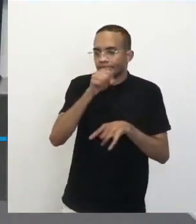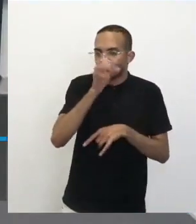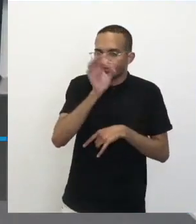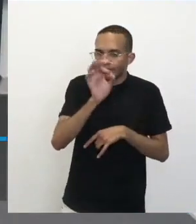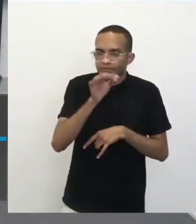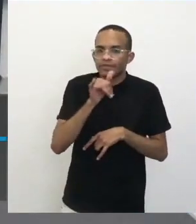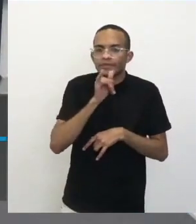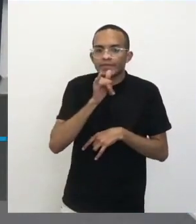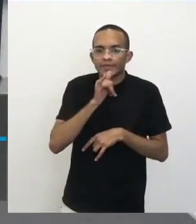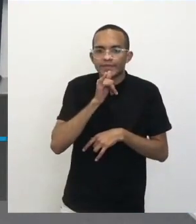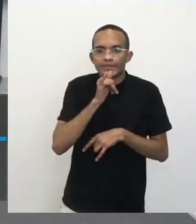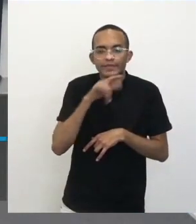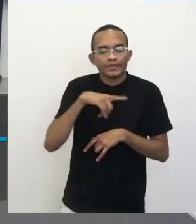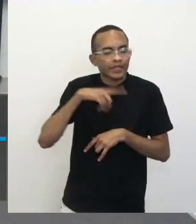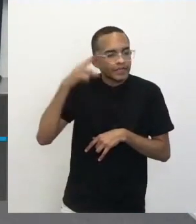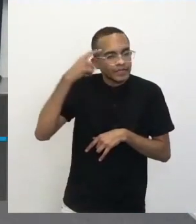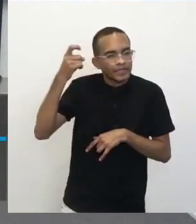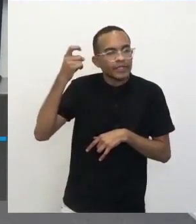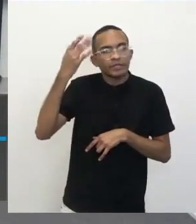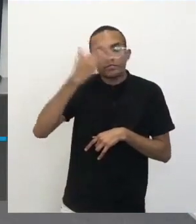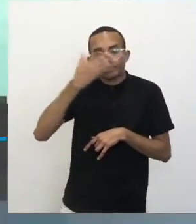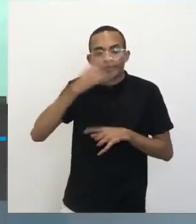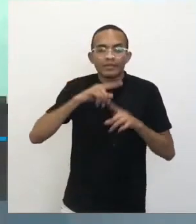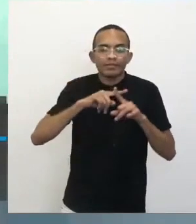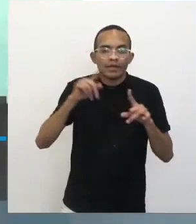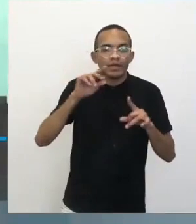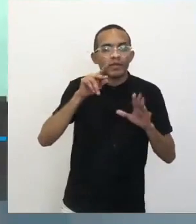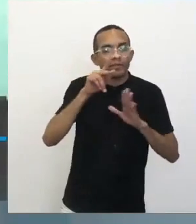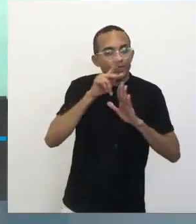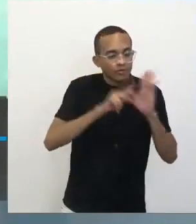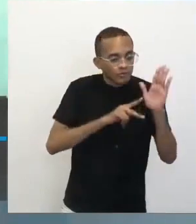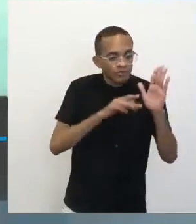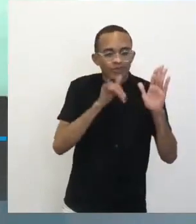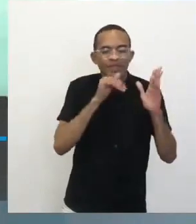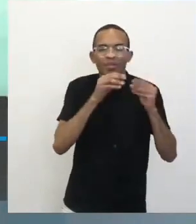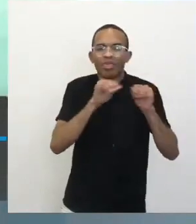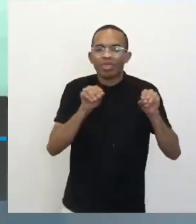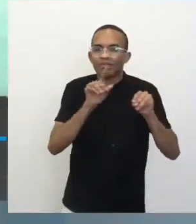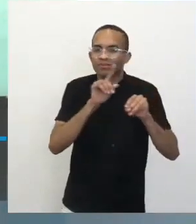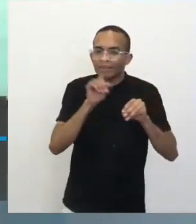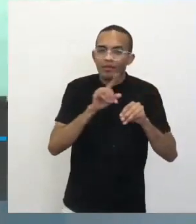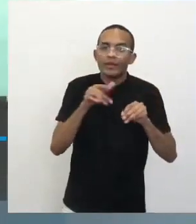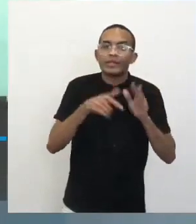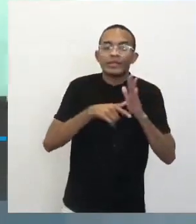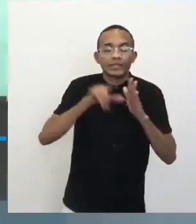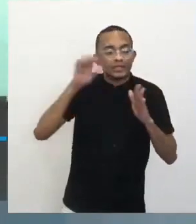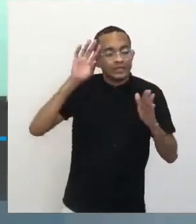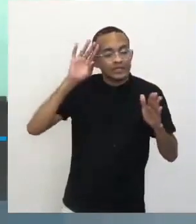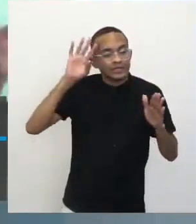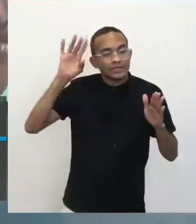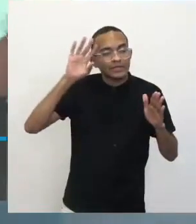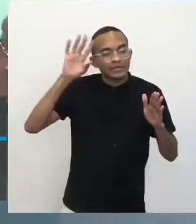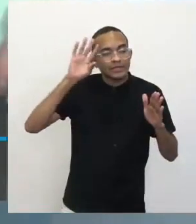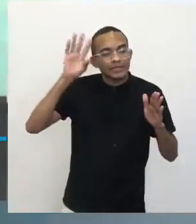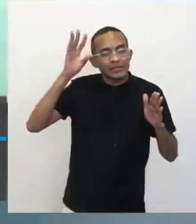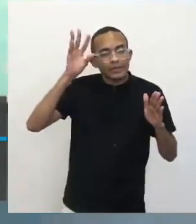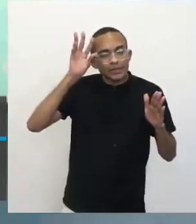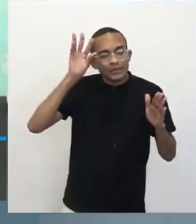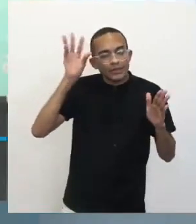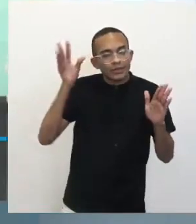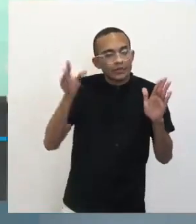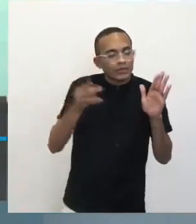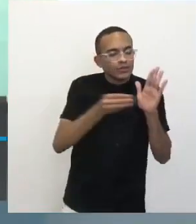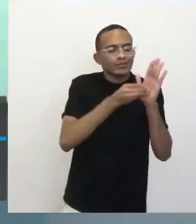O imaterial fica ali no campo das ideias, só que para um projeto não naufragar, gente, antes mesmo de sair, né, o barquinho do porto,